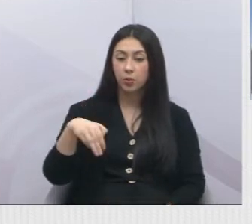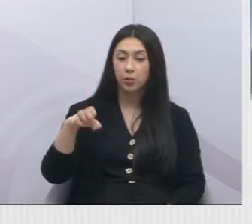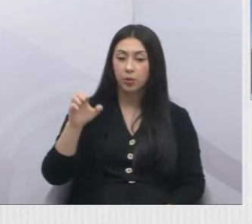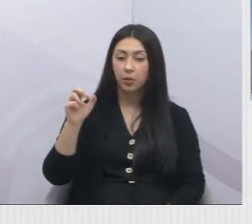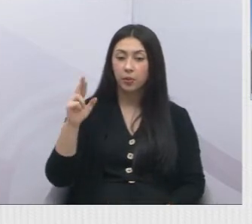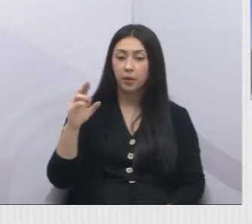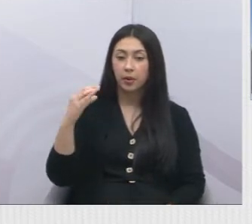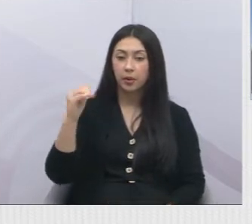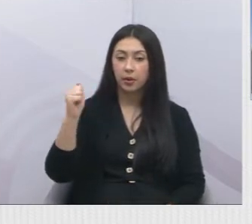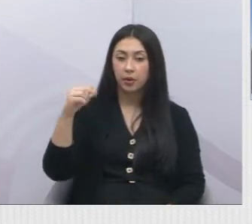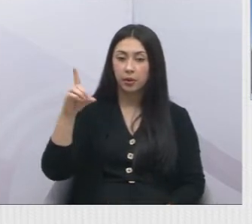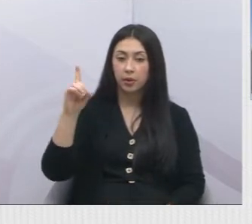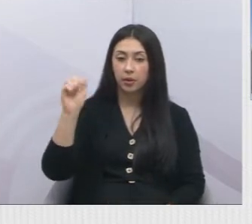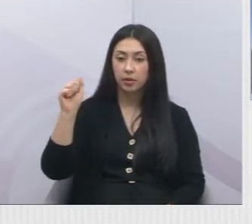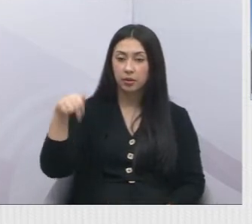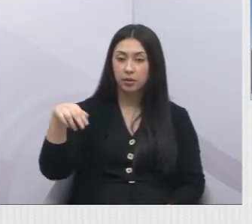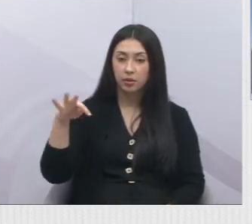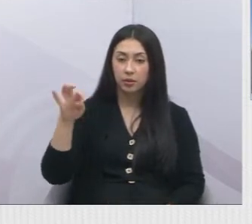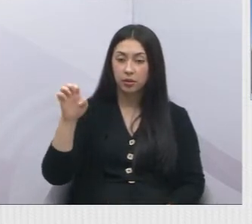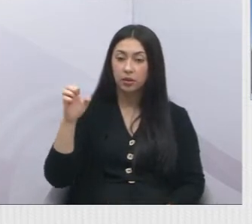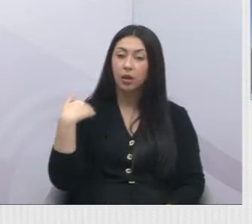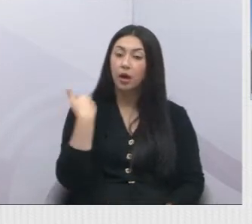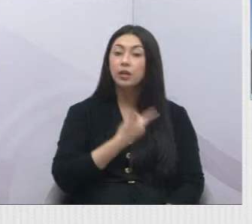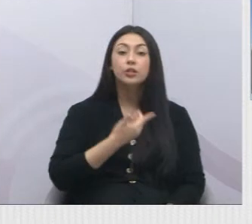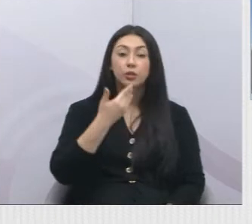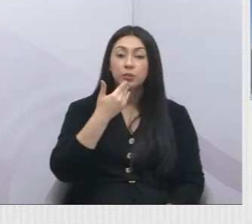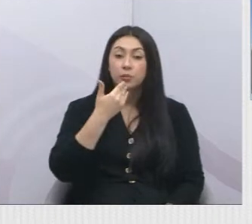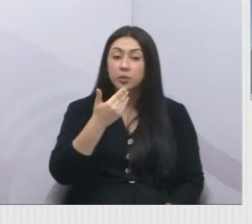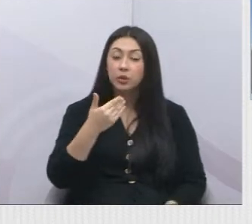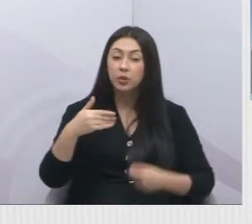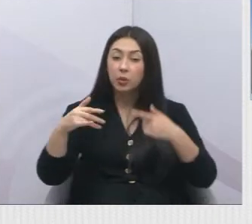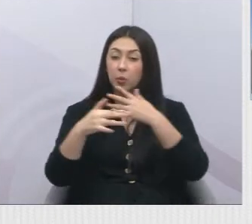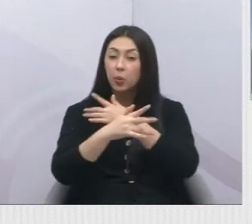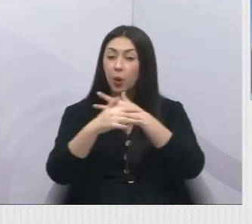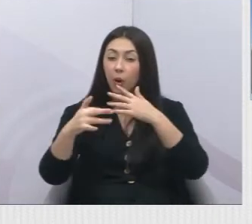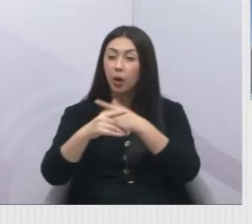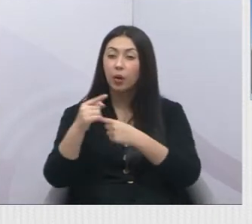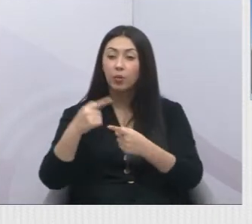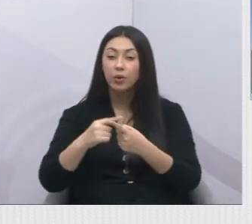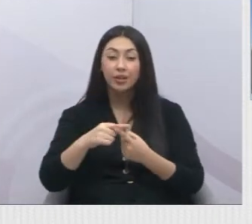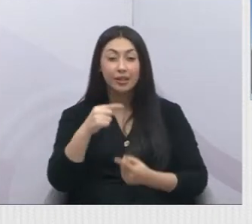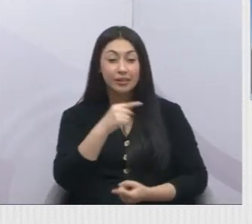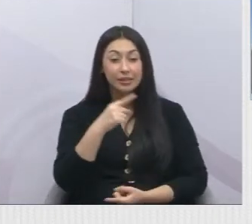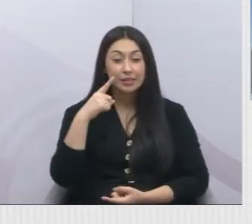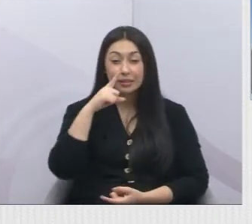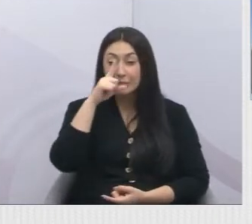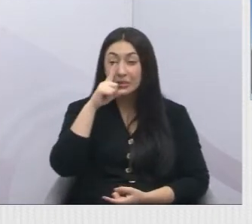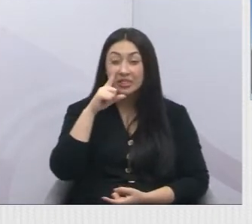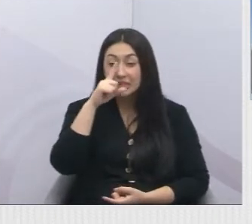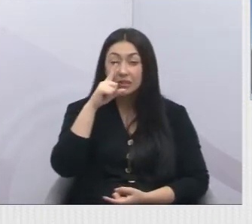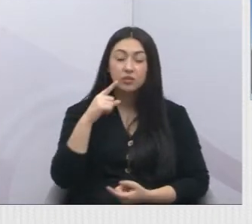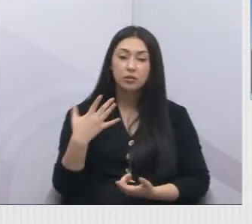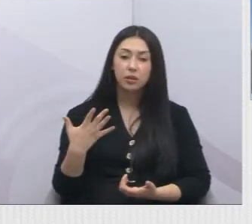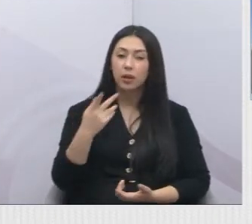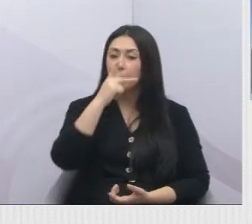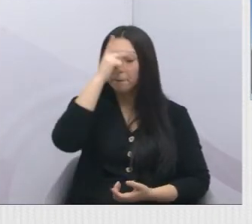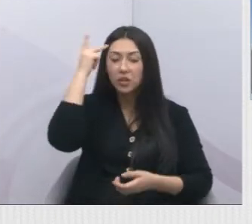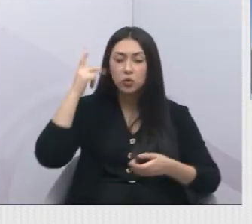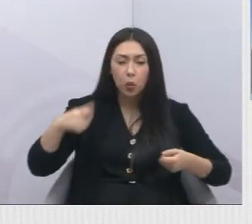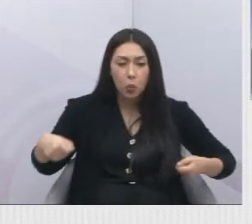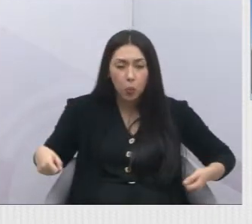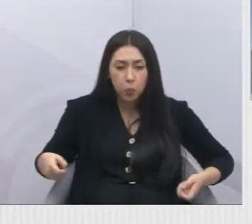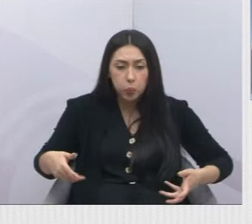solicitação, conversamos com o pessoal da mobilidade urbana, que estava muito perigoso ali, dificultando o pedestre, principalmente quem é